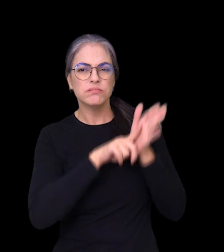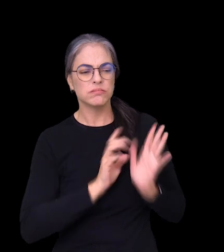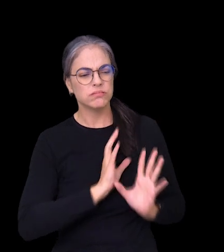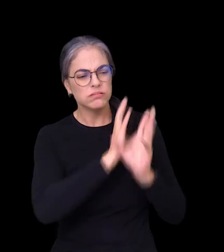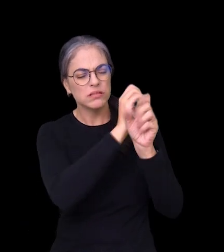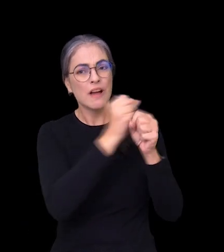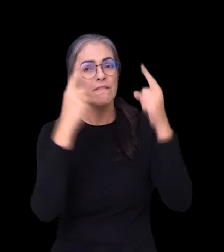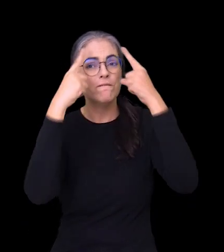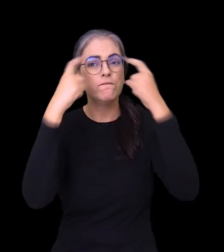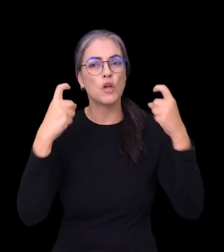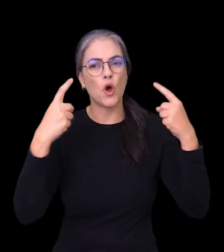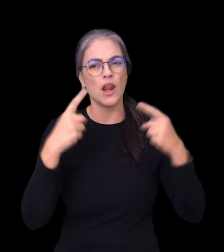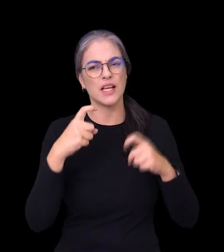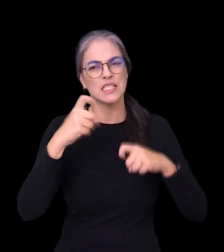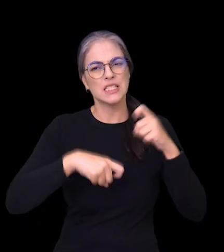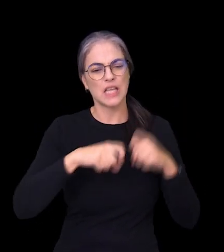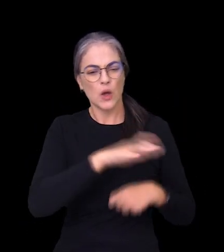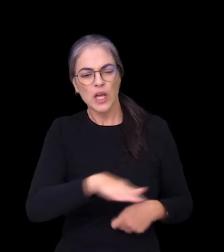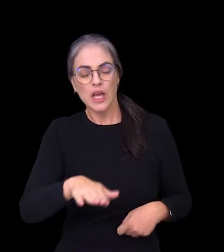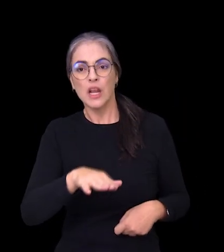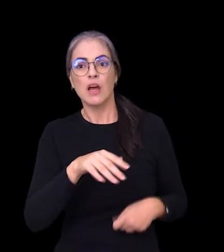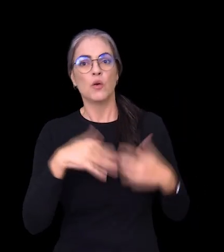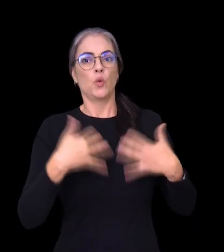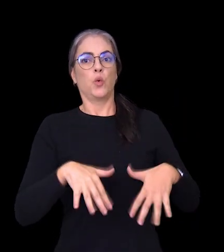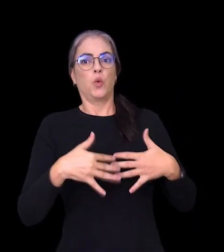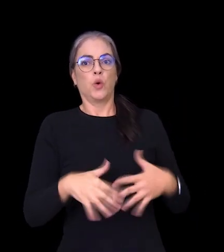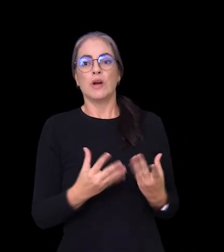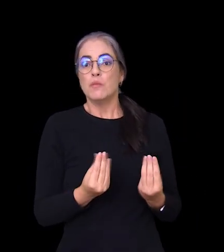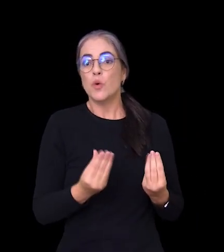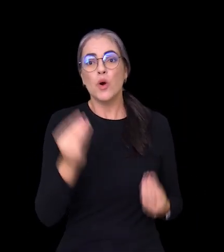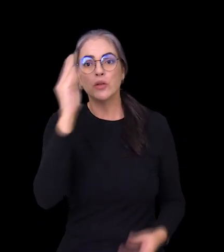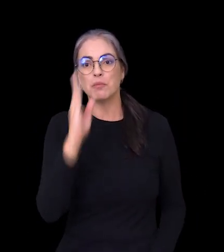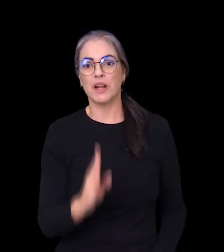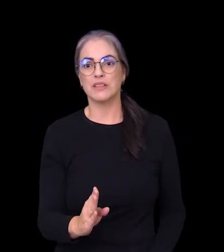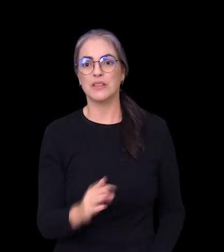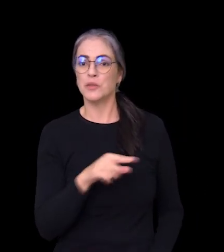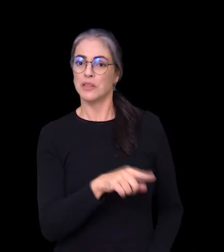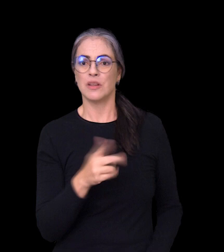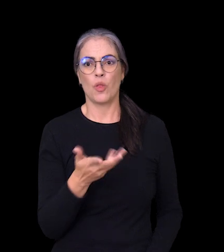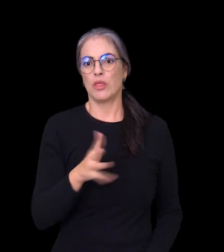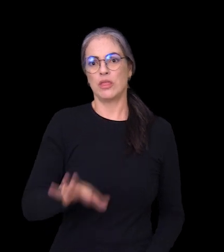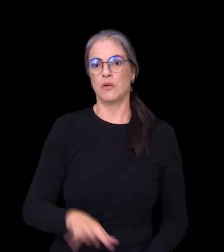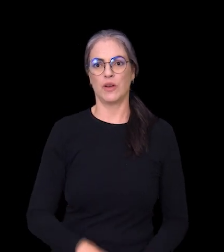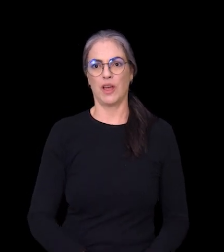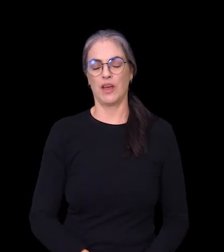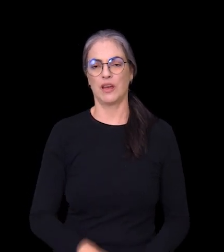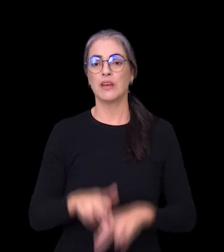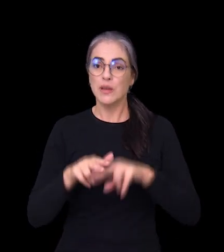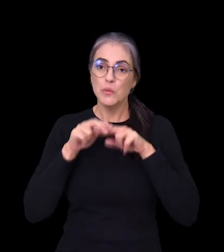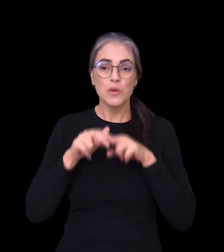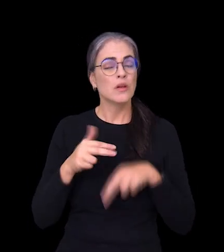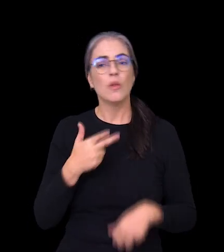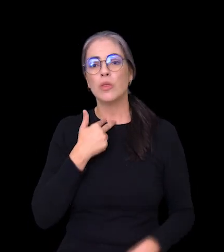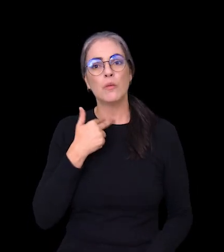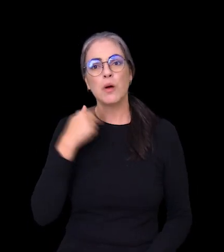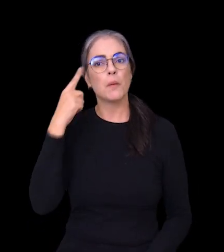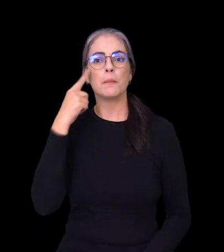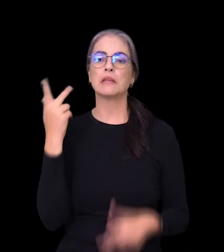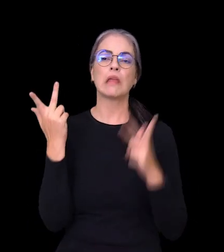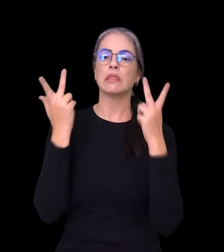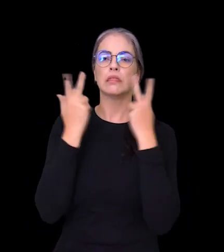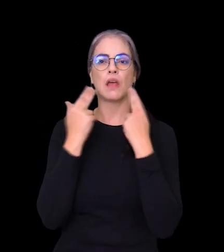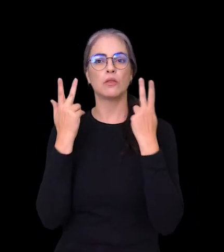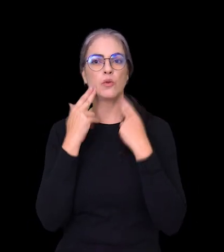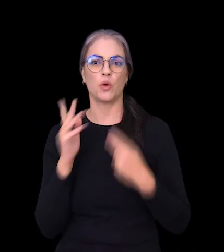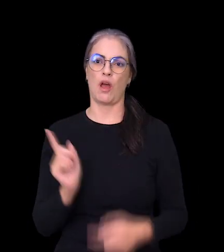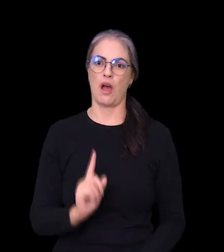nosso país, ele é alarmante. E é isso que a gente não quer, né? A gente não pode naturalizar uma situação no